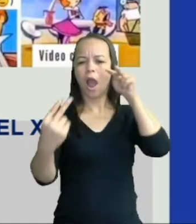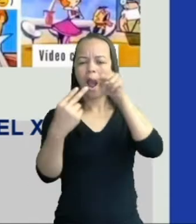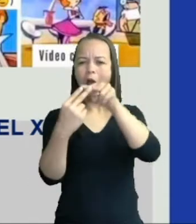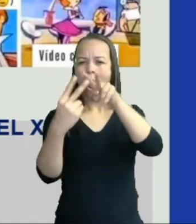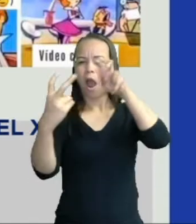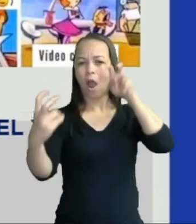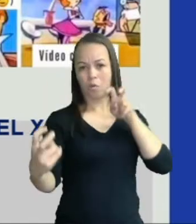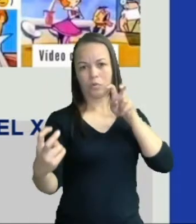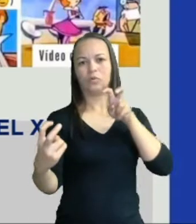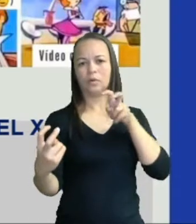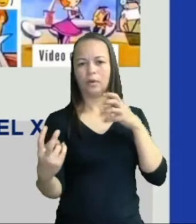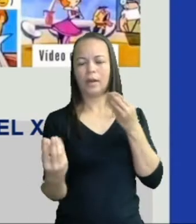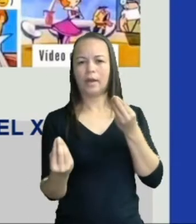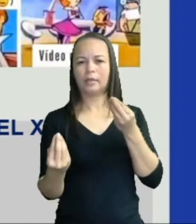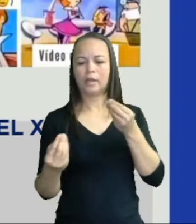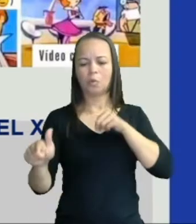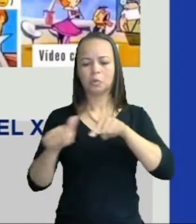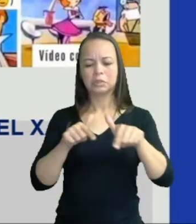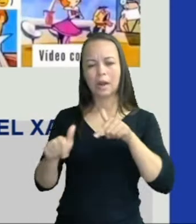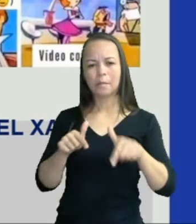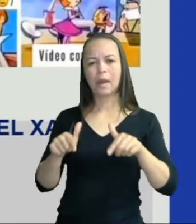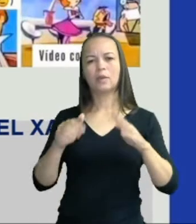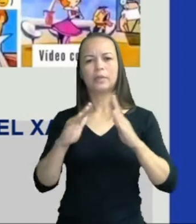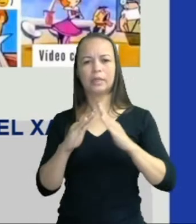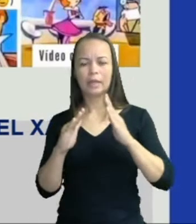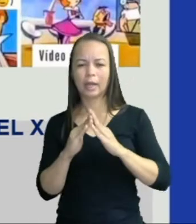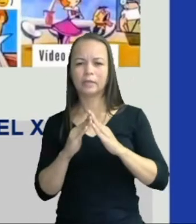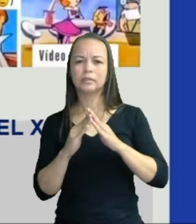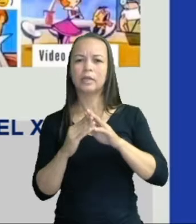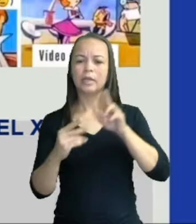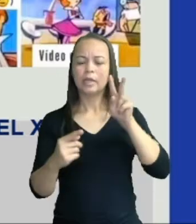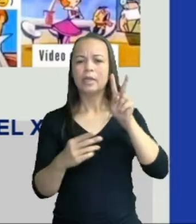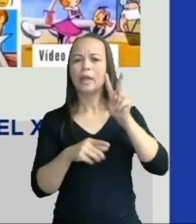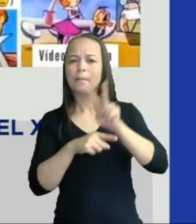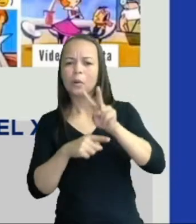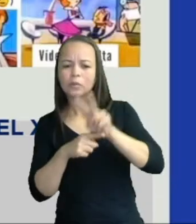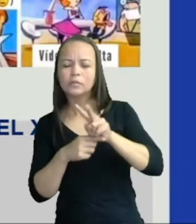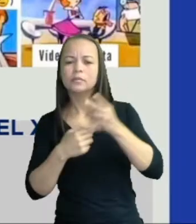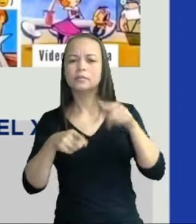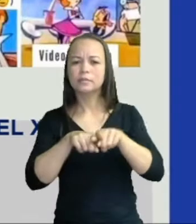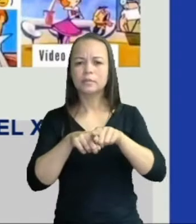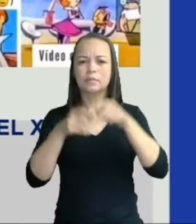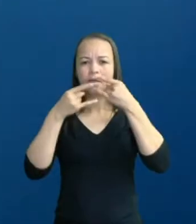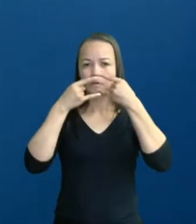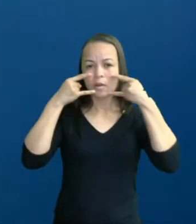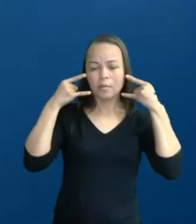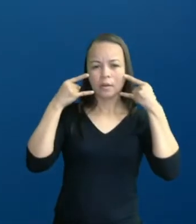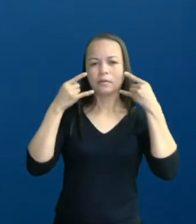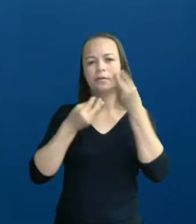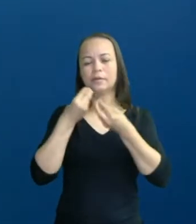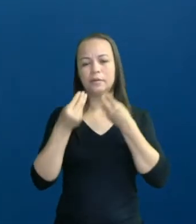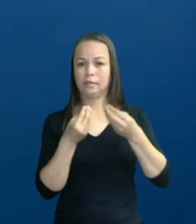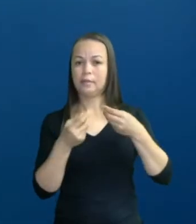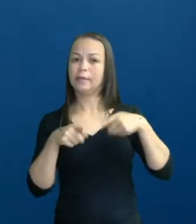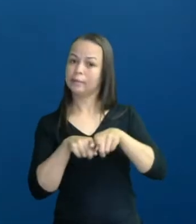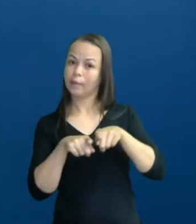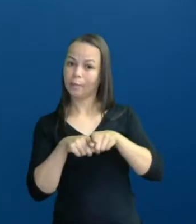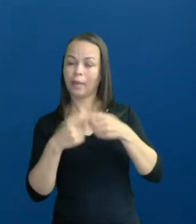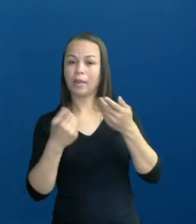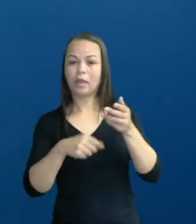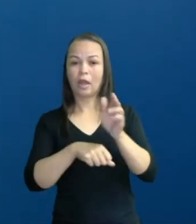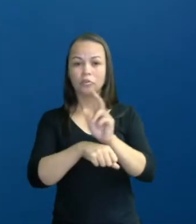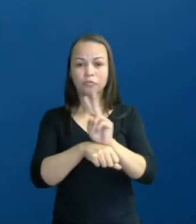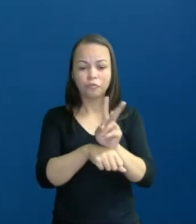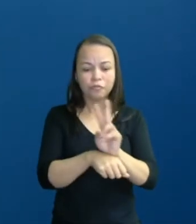trabalho em casa, a proteção com a máscara e o vídeo consulta, que são as videochamadas. Meu Deus,